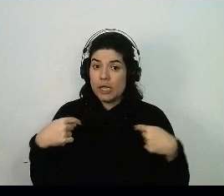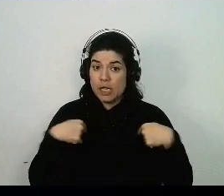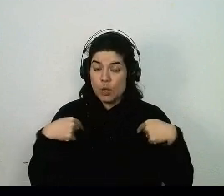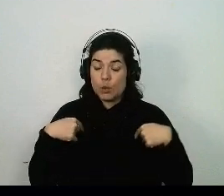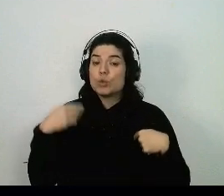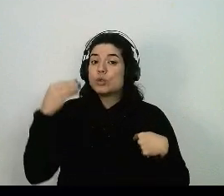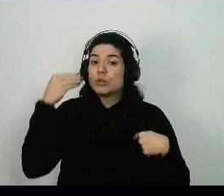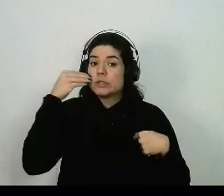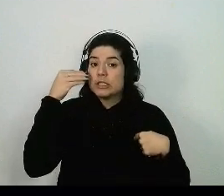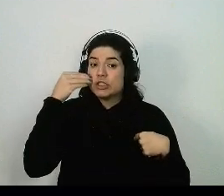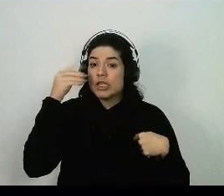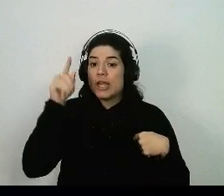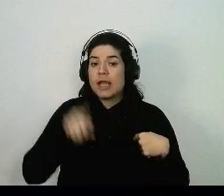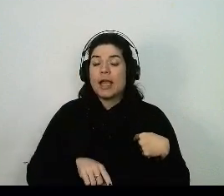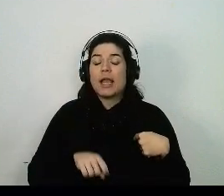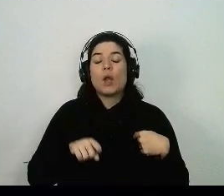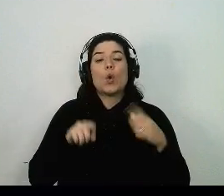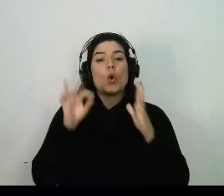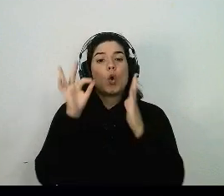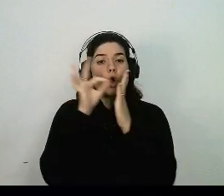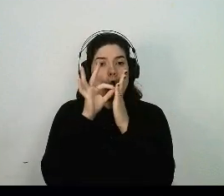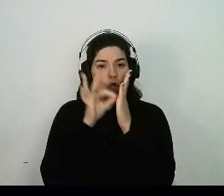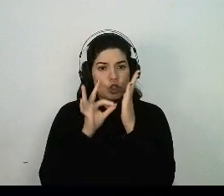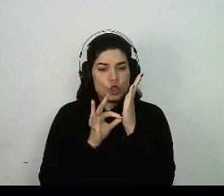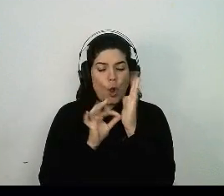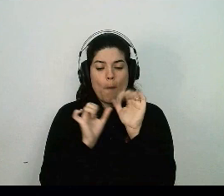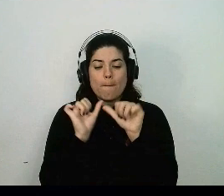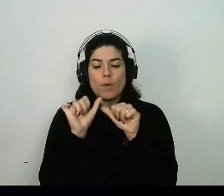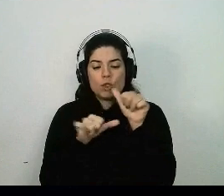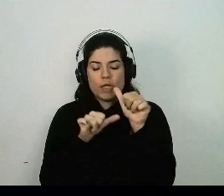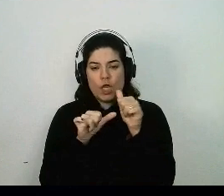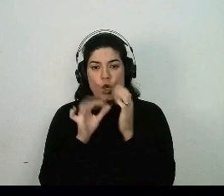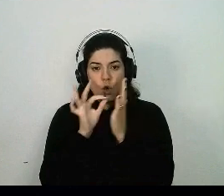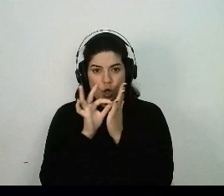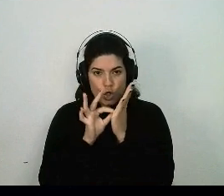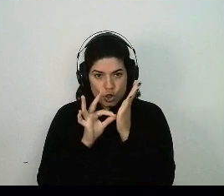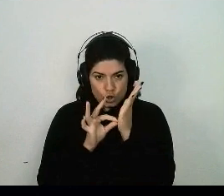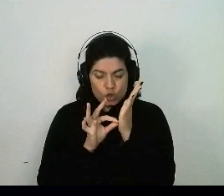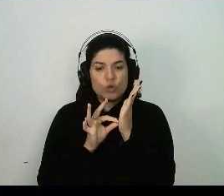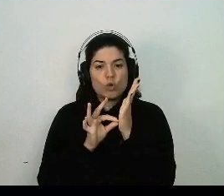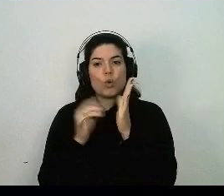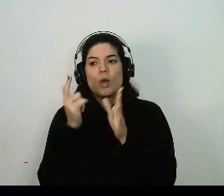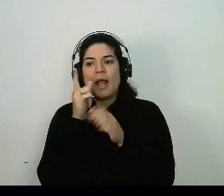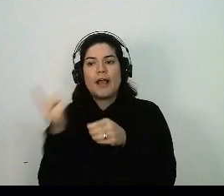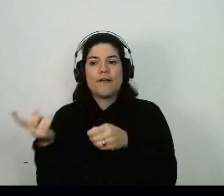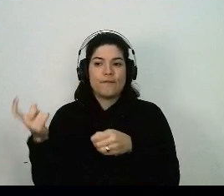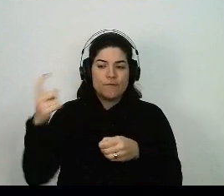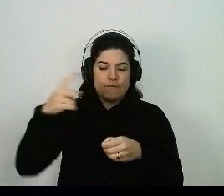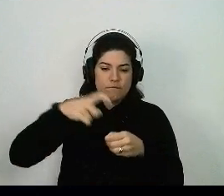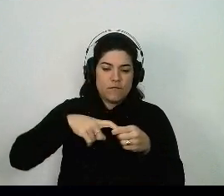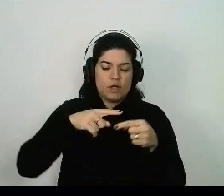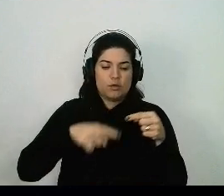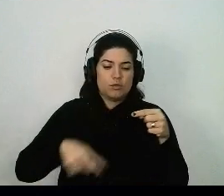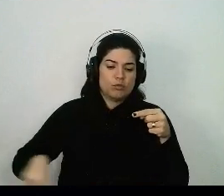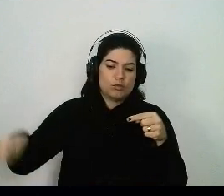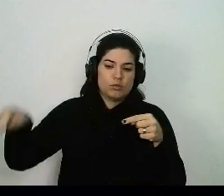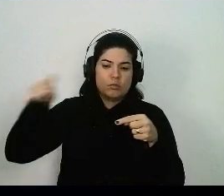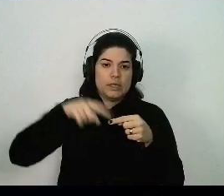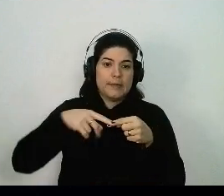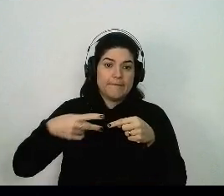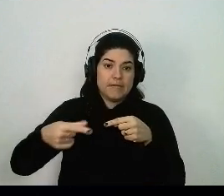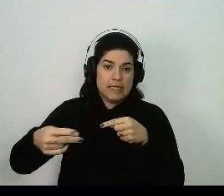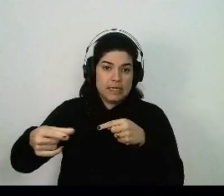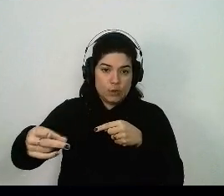de debug de código, onde eu modifiquei o código do fatorial para ele retornar um loop infinito. Então, ali